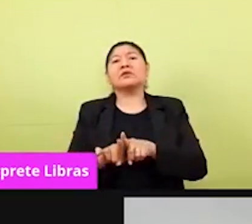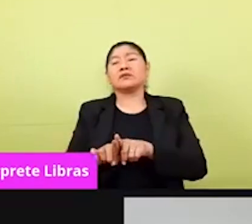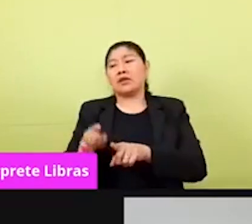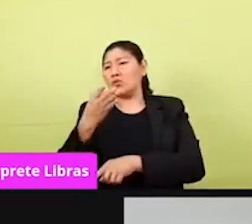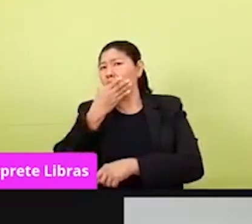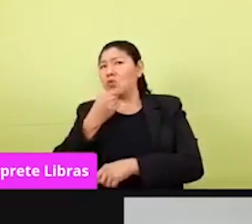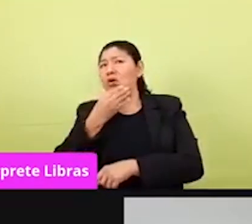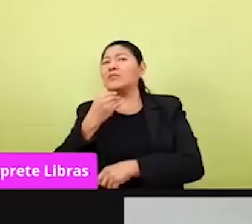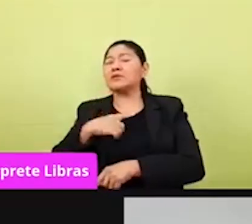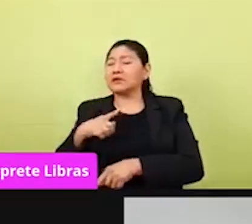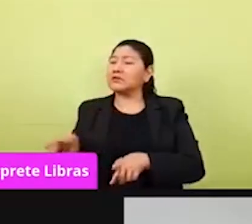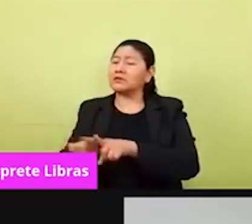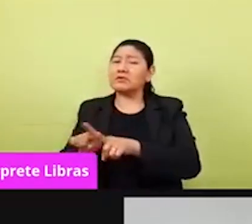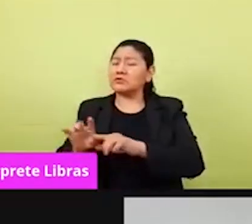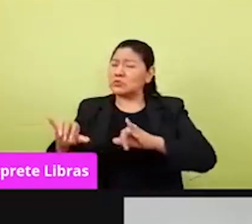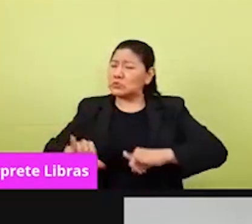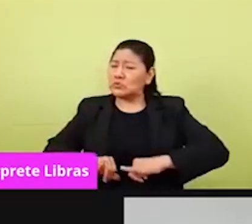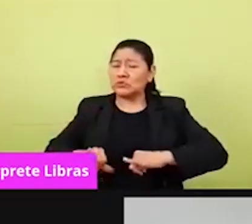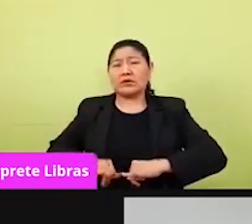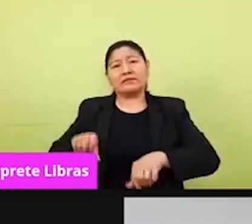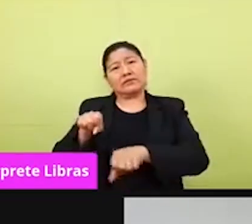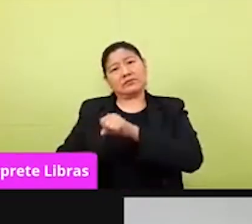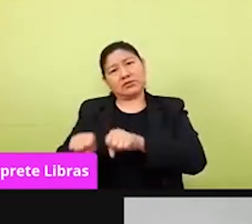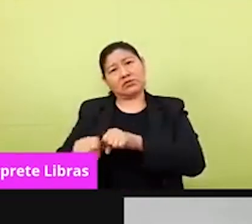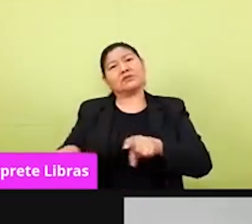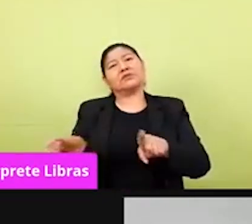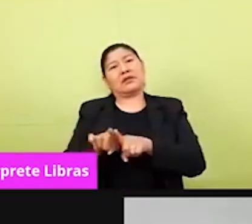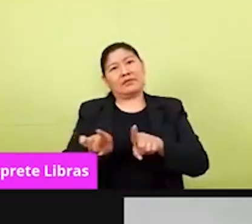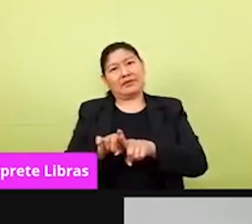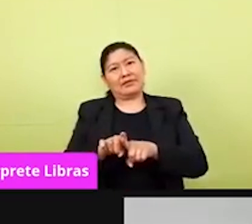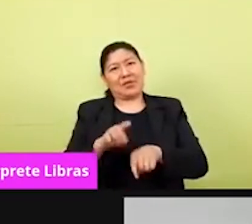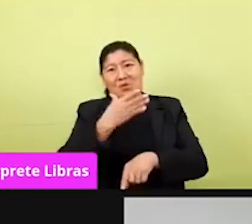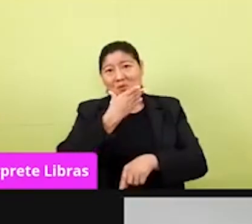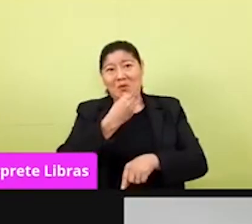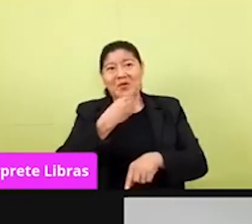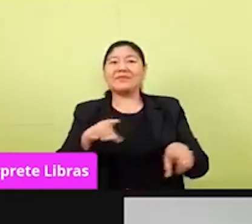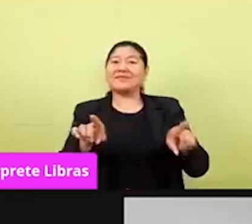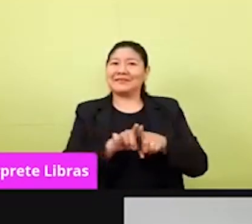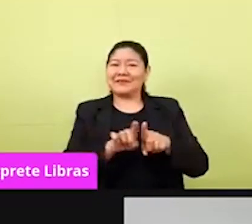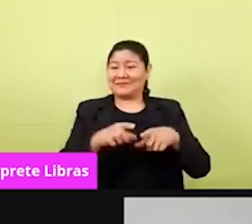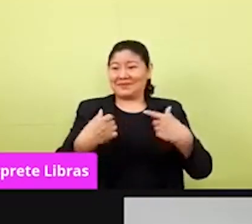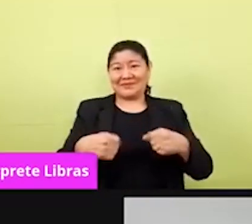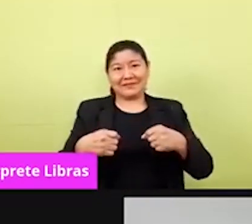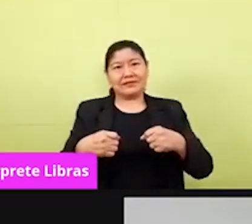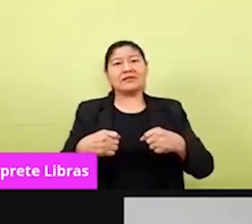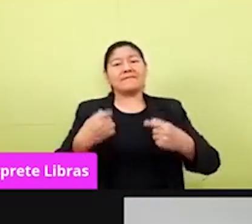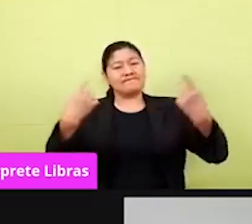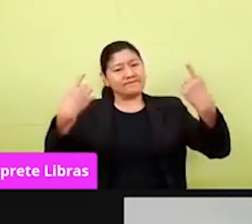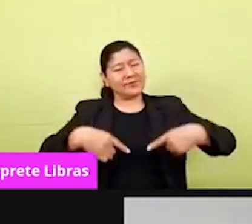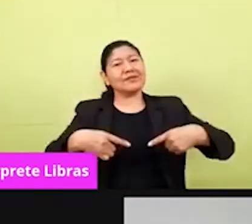é parte desse problema. Então, ele precisa estar também nesse debate. É um convite para que homens